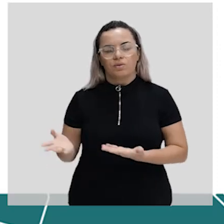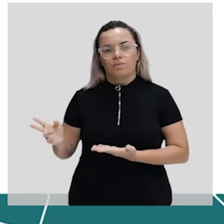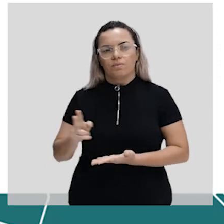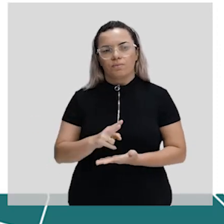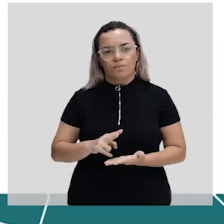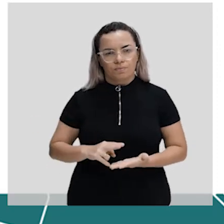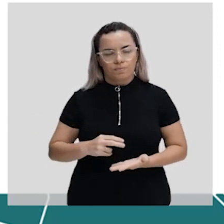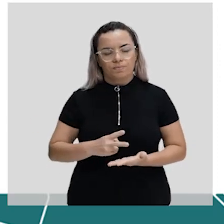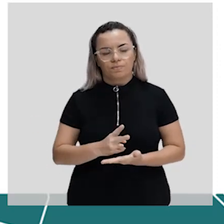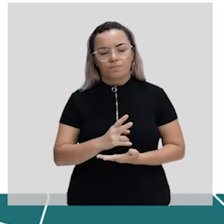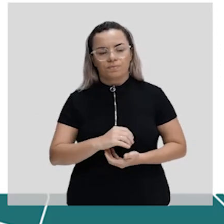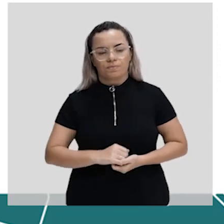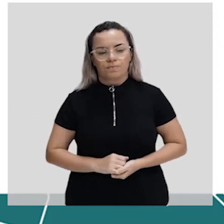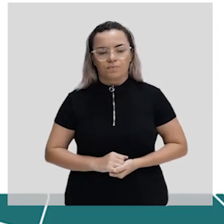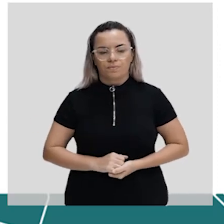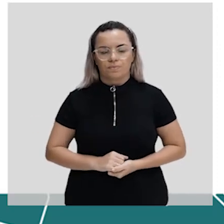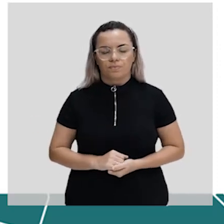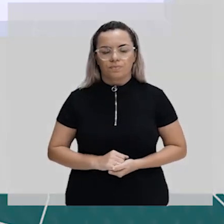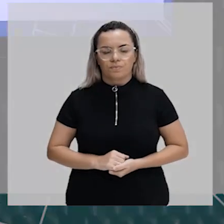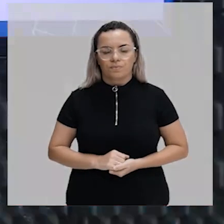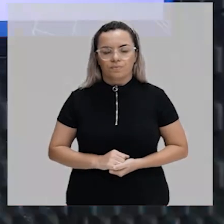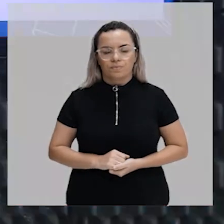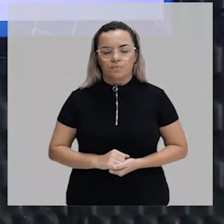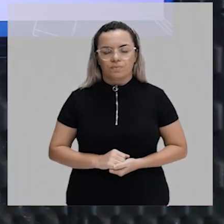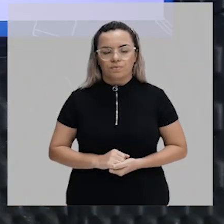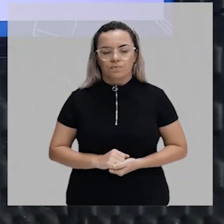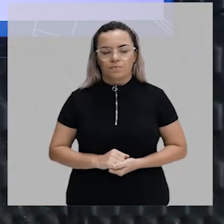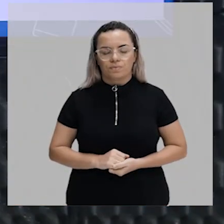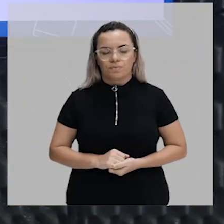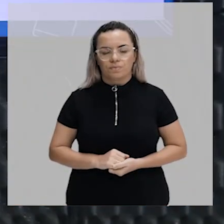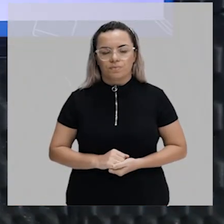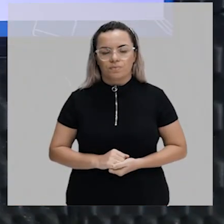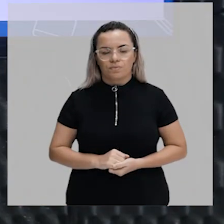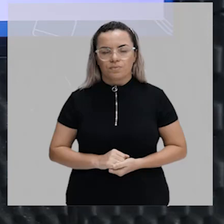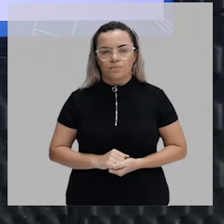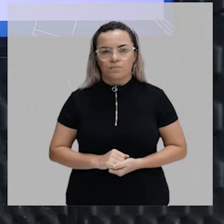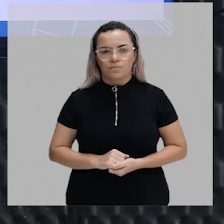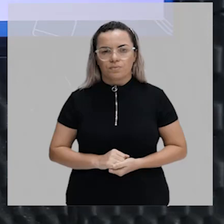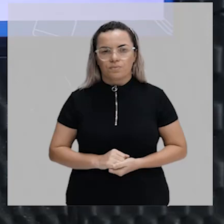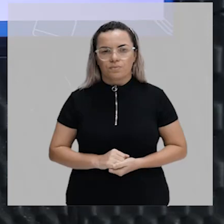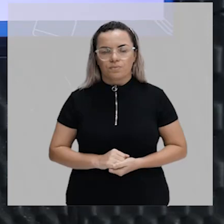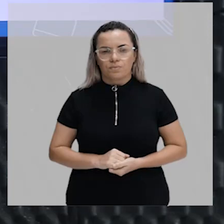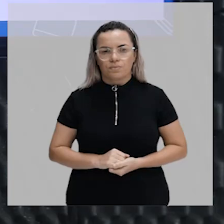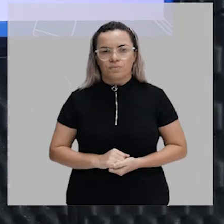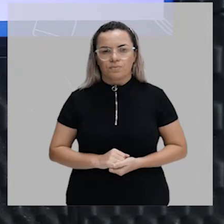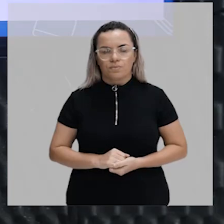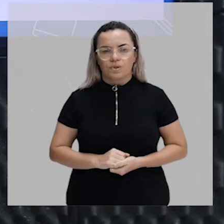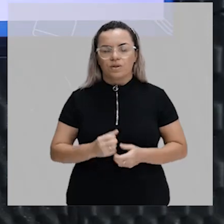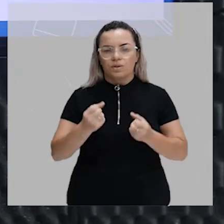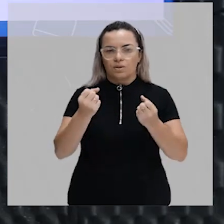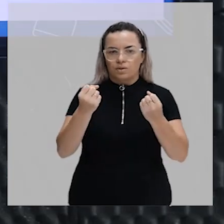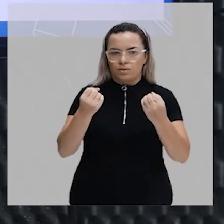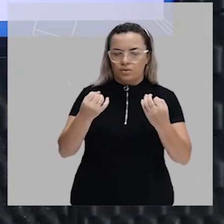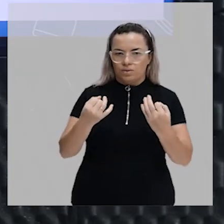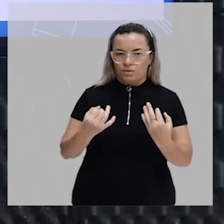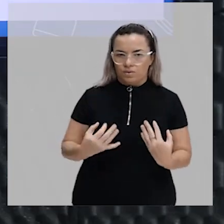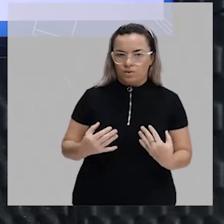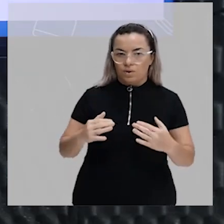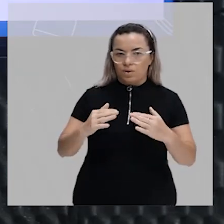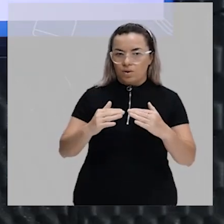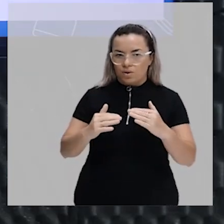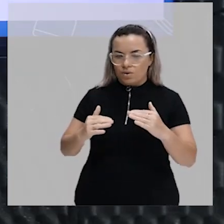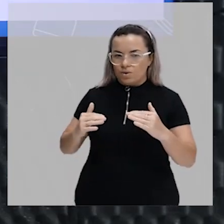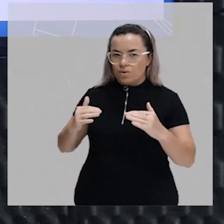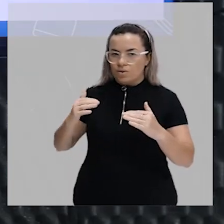que chaveiro do céu possui as chaves para abrir-vos as portas do mistério? Aqui a gente já passa para o